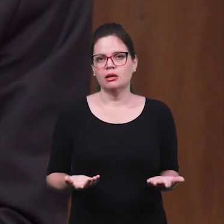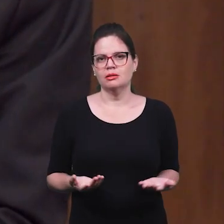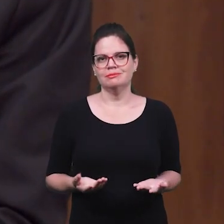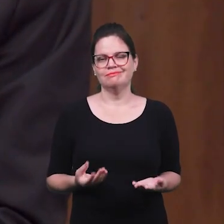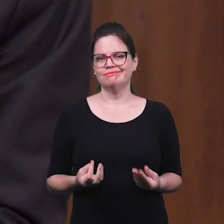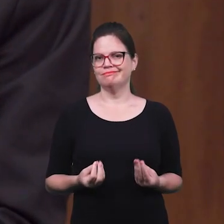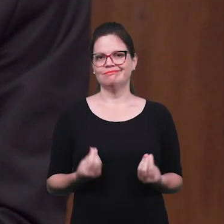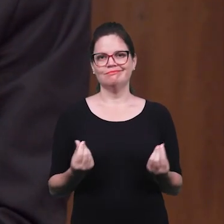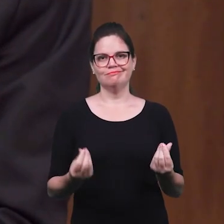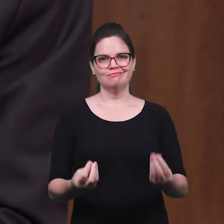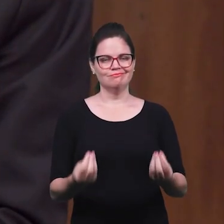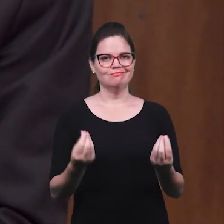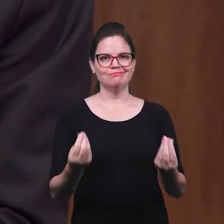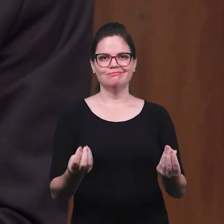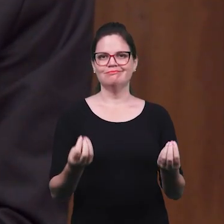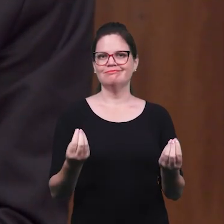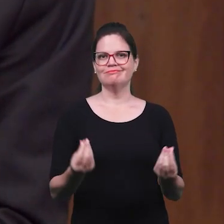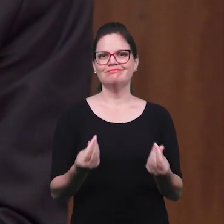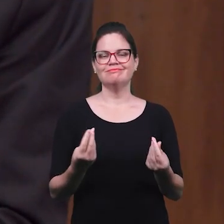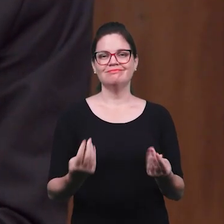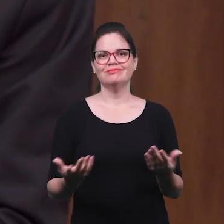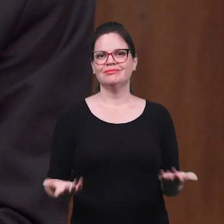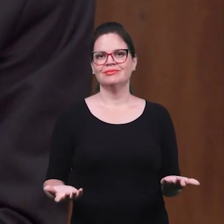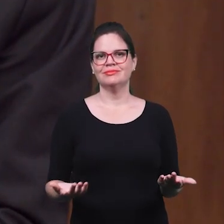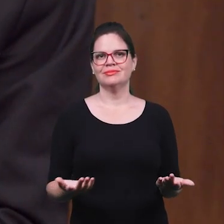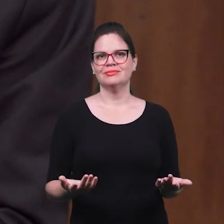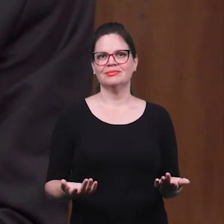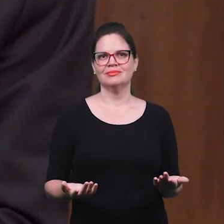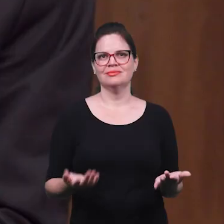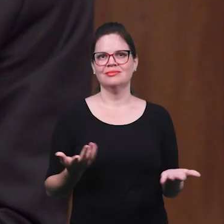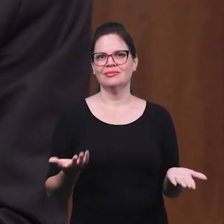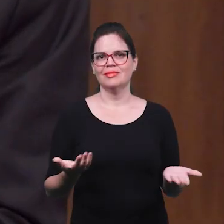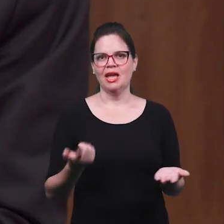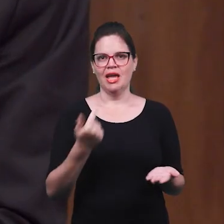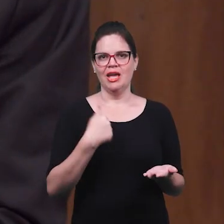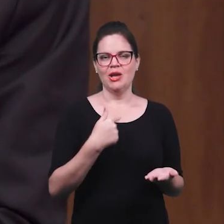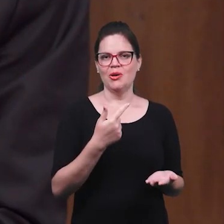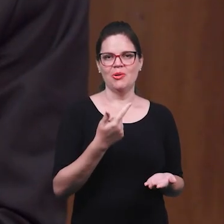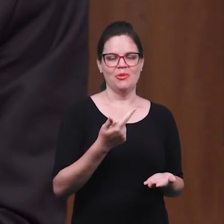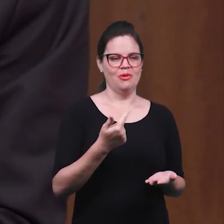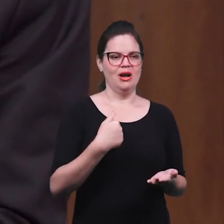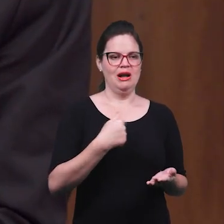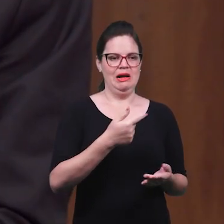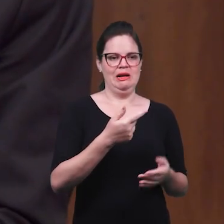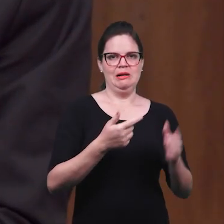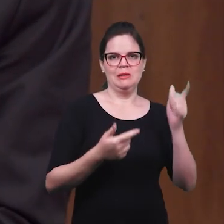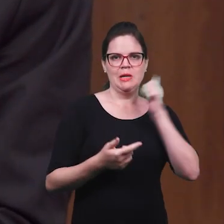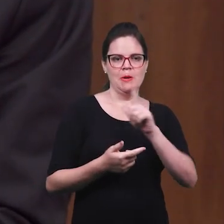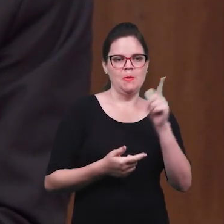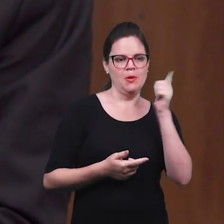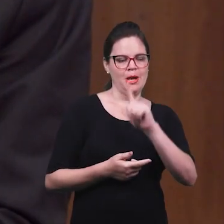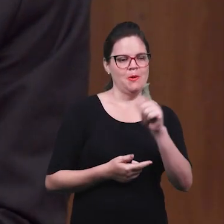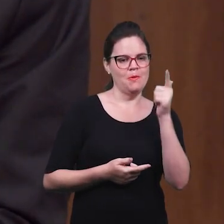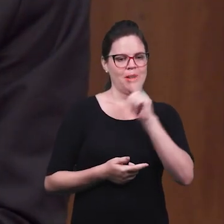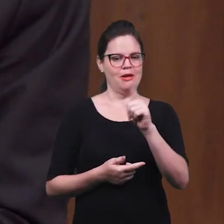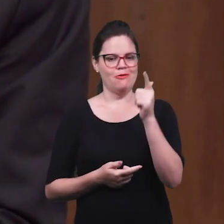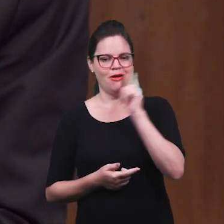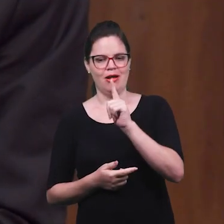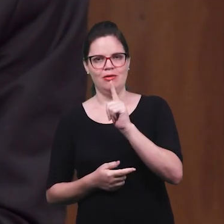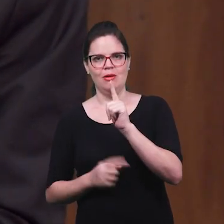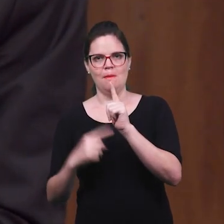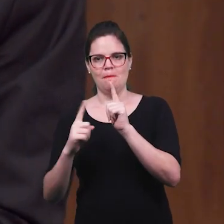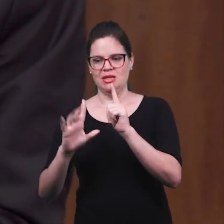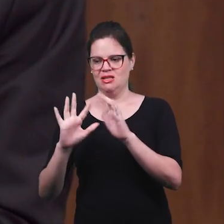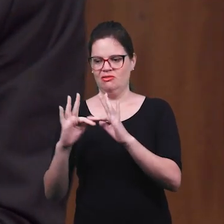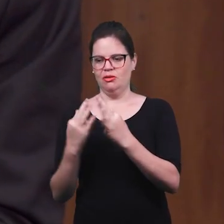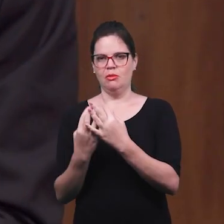É aquela expressão, né? Do que vale você ganhar tantas coisas e perder a própria família. E isso tem acontecido